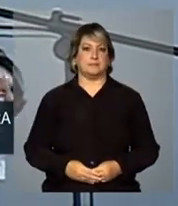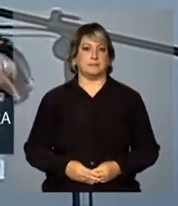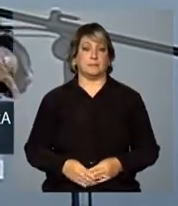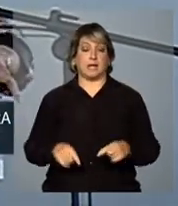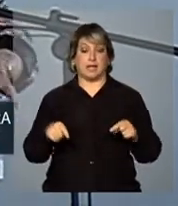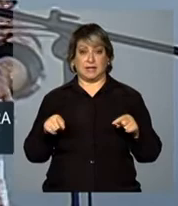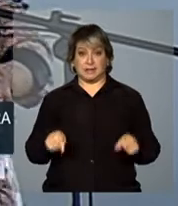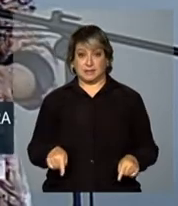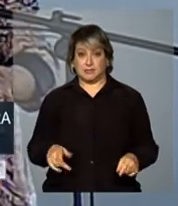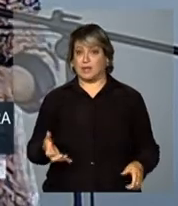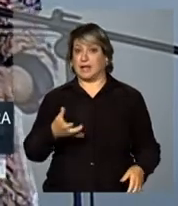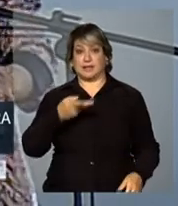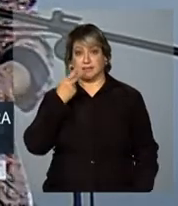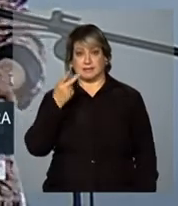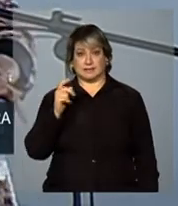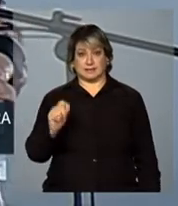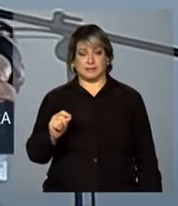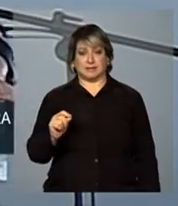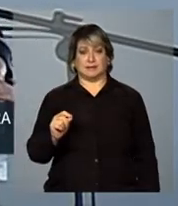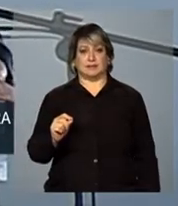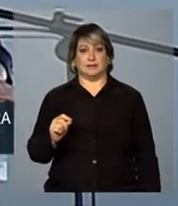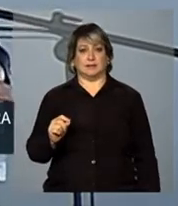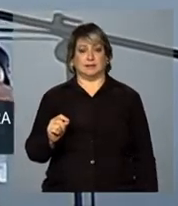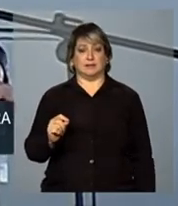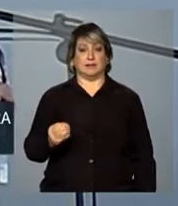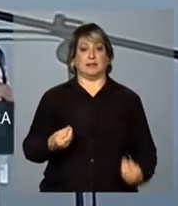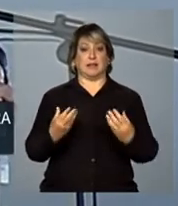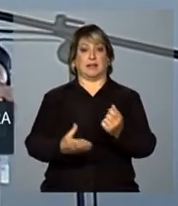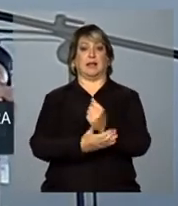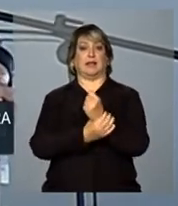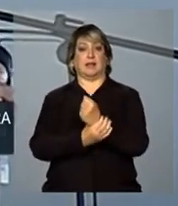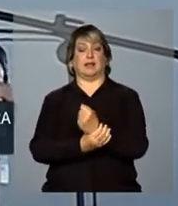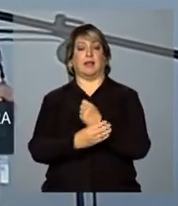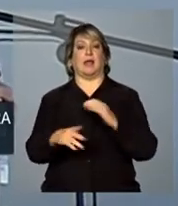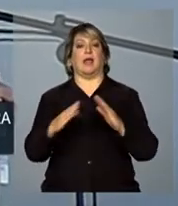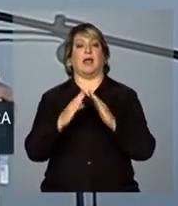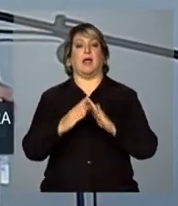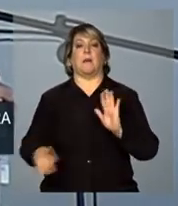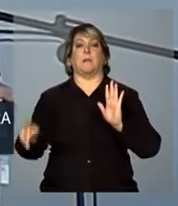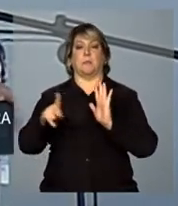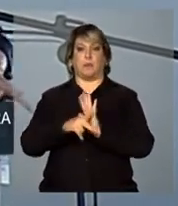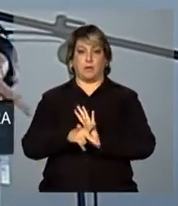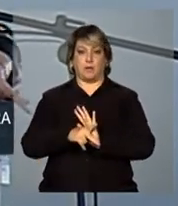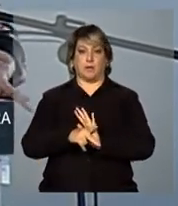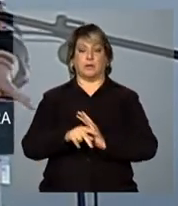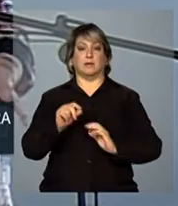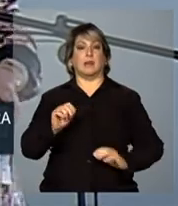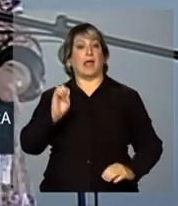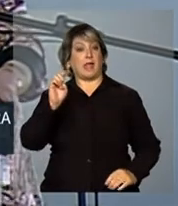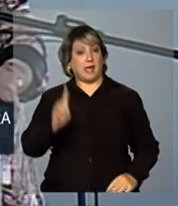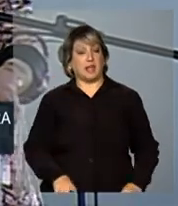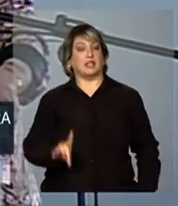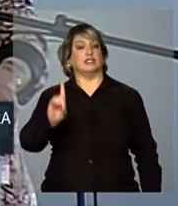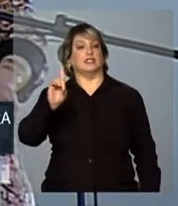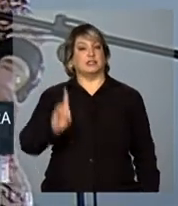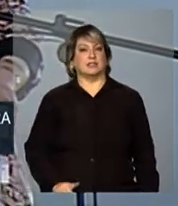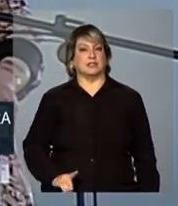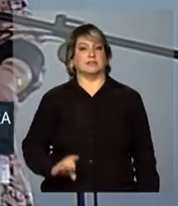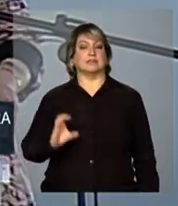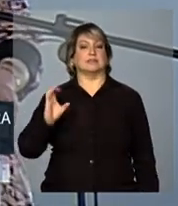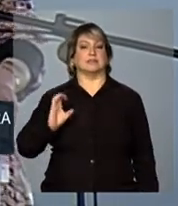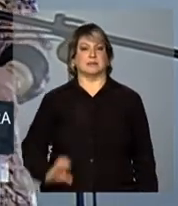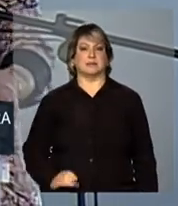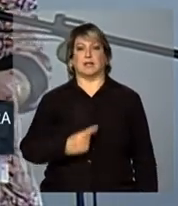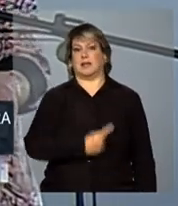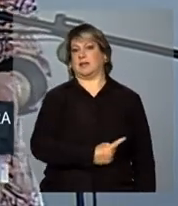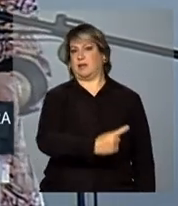isso significa que garantir a casa própria é um direito de cidadania